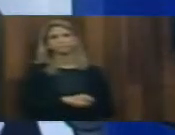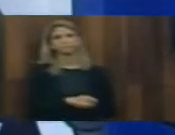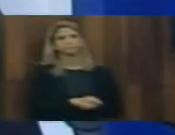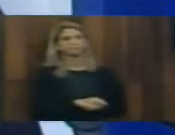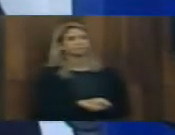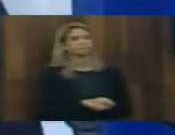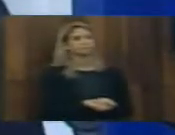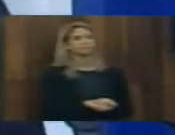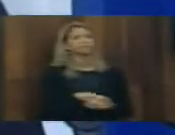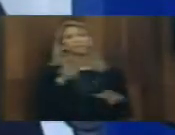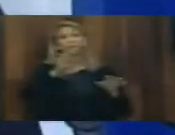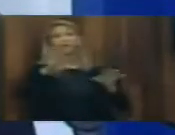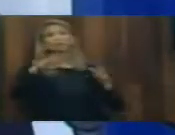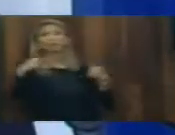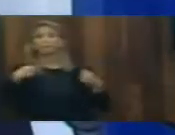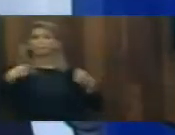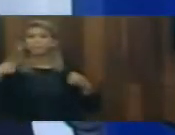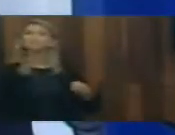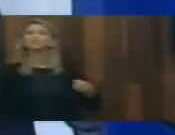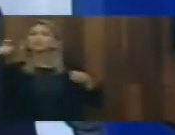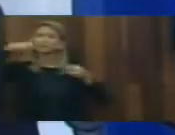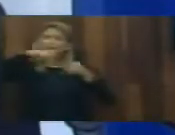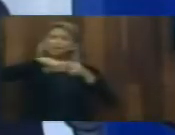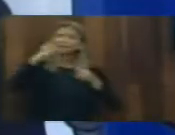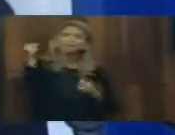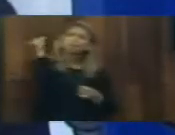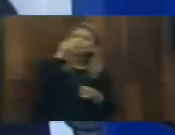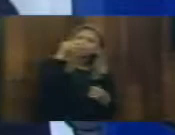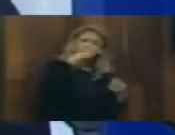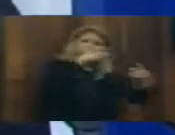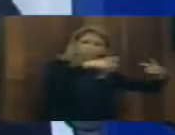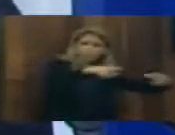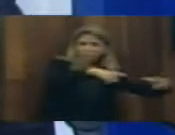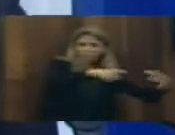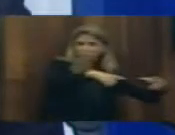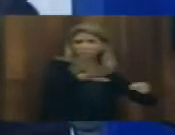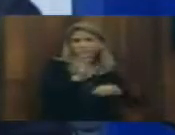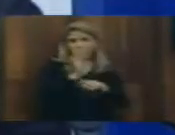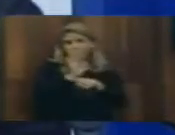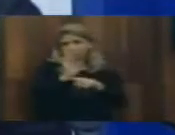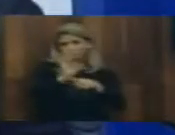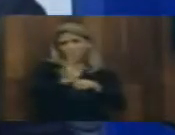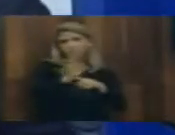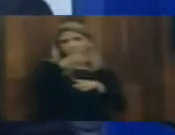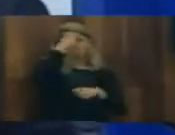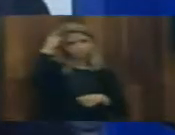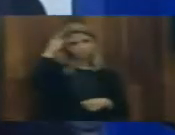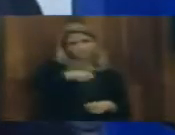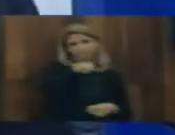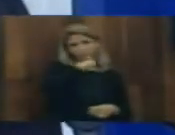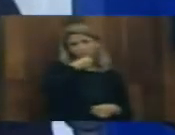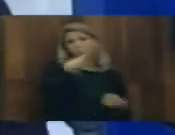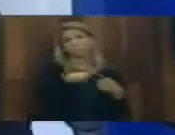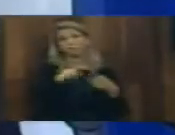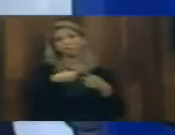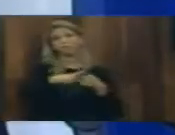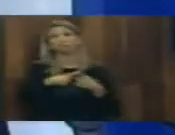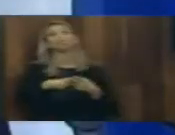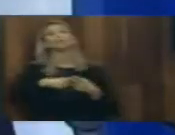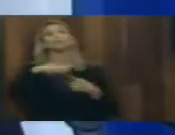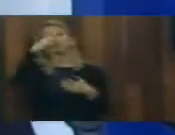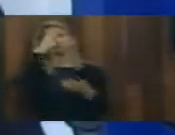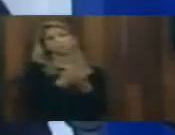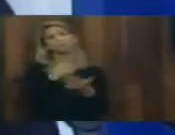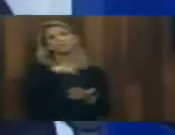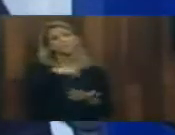eu vou voltar lá na coordenadoria do idoso, né, para poder as pessoas que não ouviram outro discurso